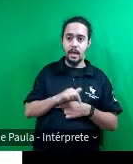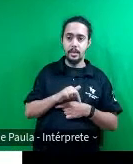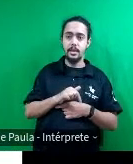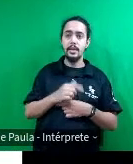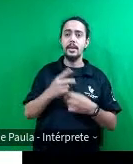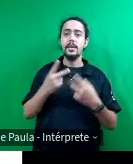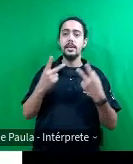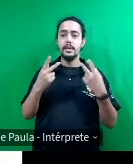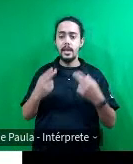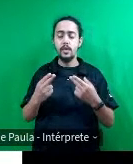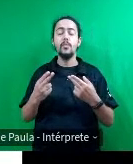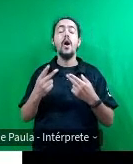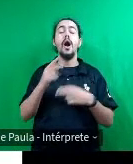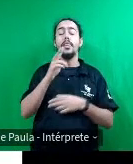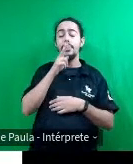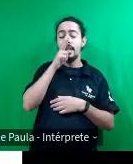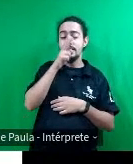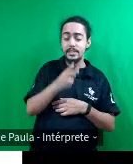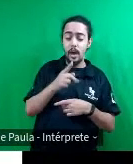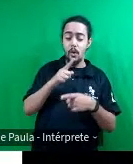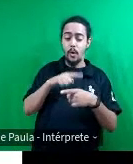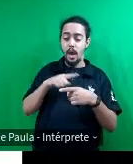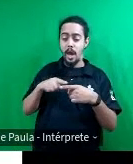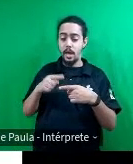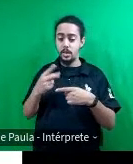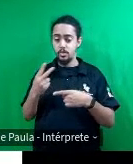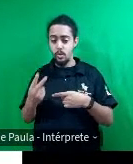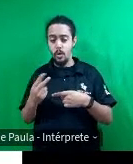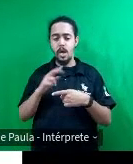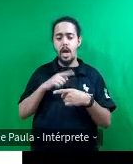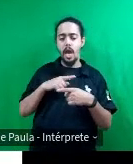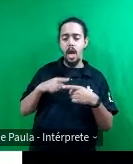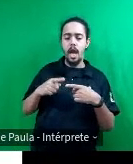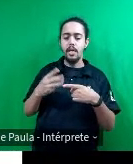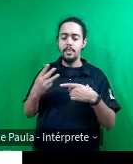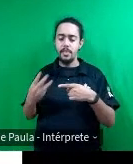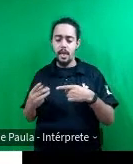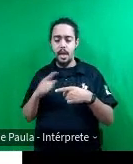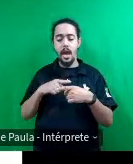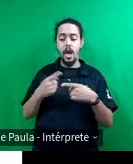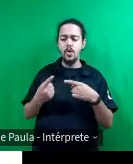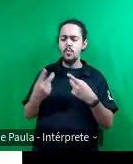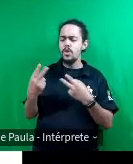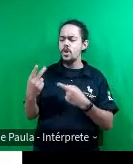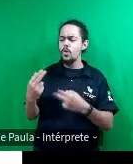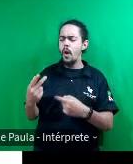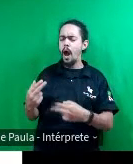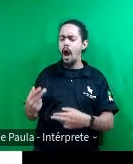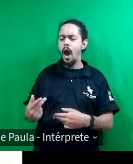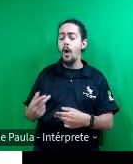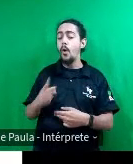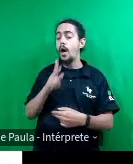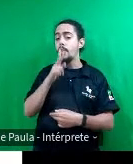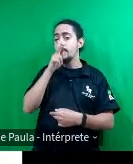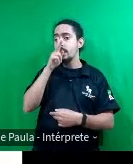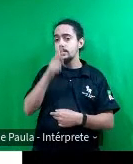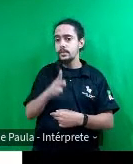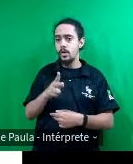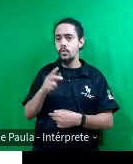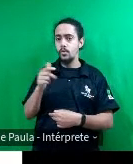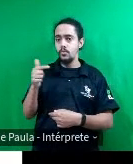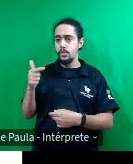R3, a mesma tensão em cima da R2, a mesma tensão em cima do R1. Se eu